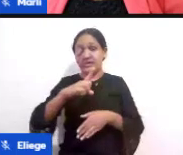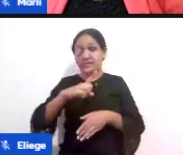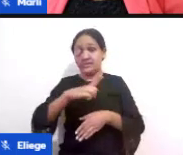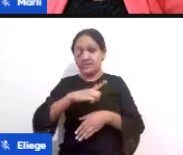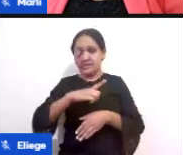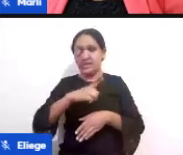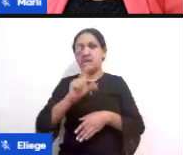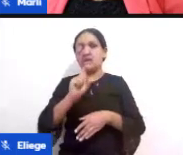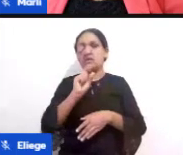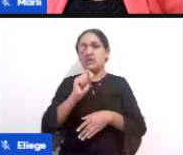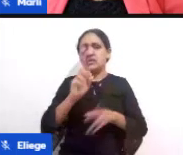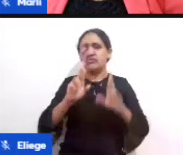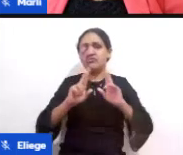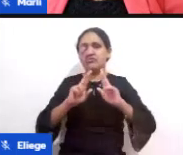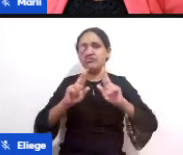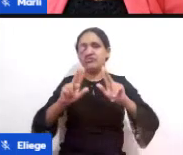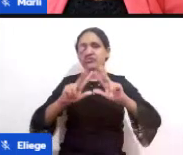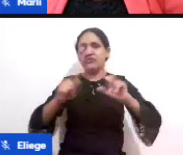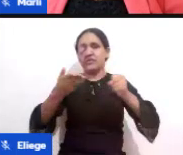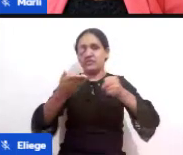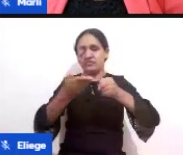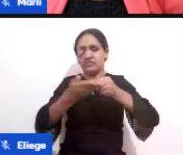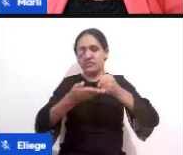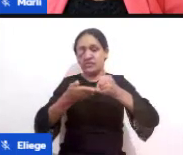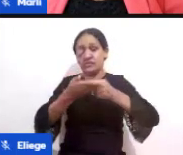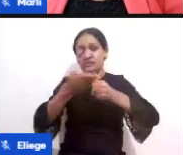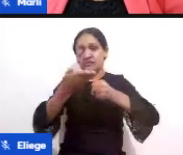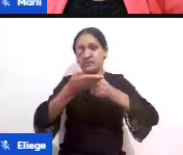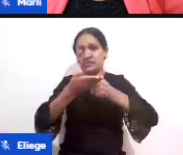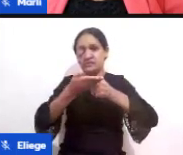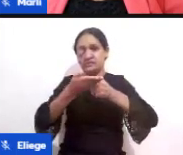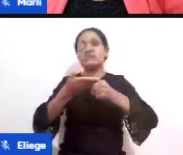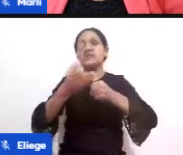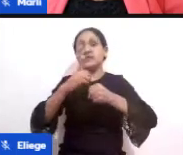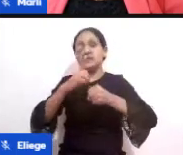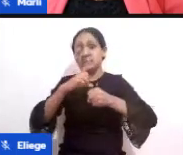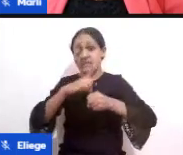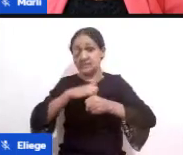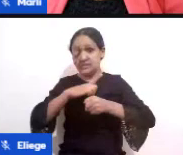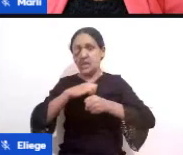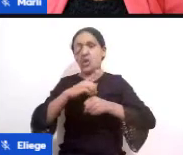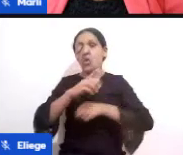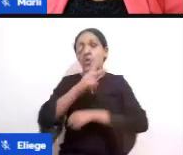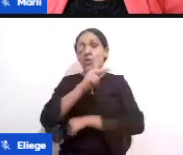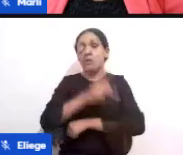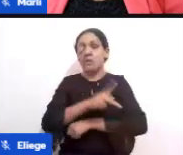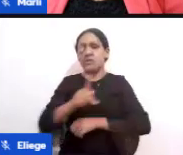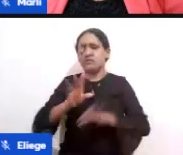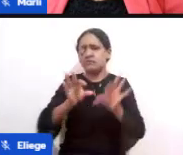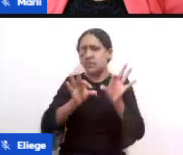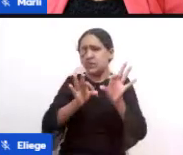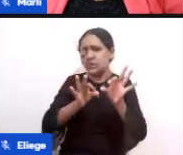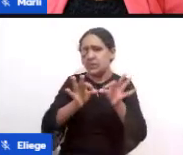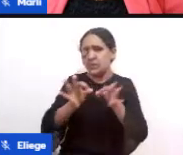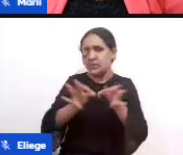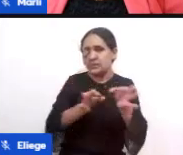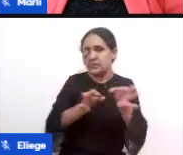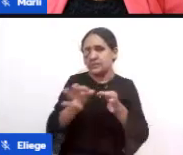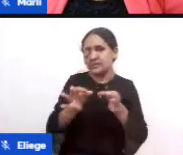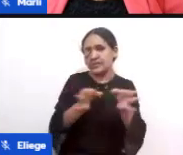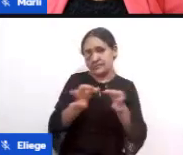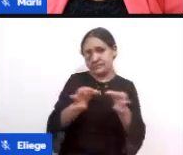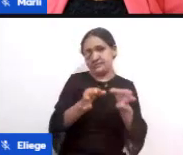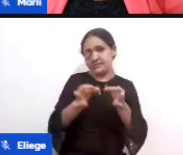diferentes níveis de complexidade, tá? Então, o professor, ele organiza essa sequência de modo que as